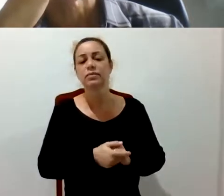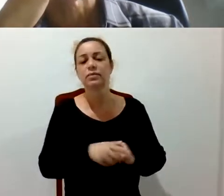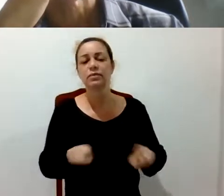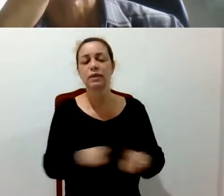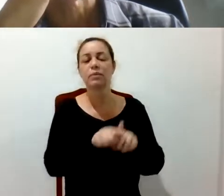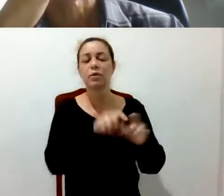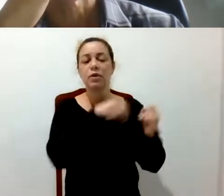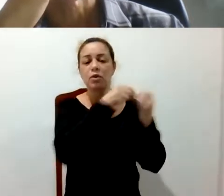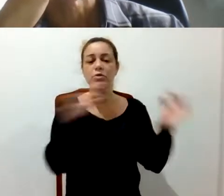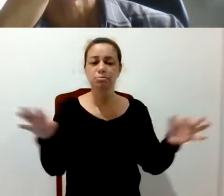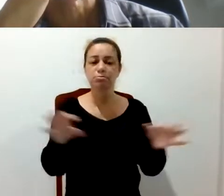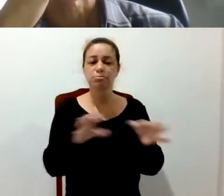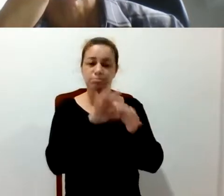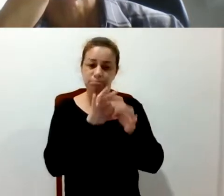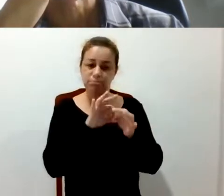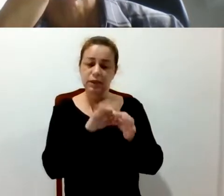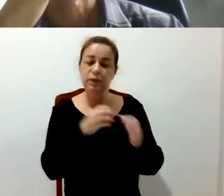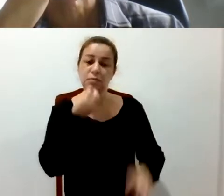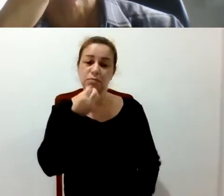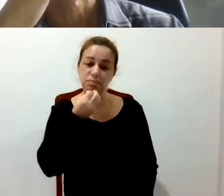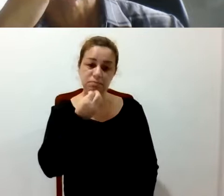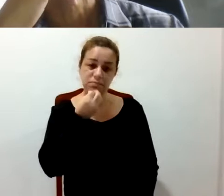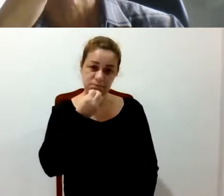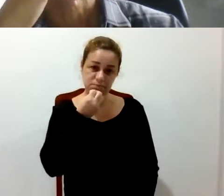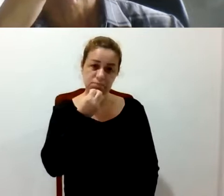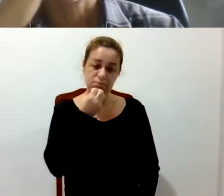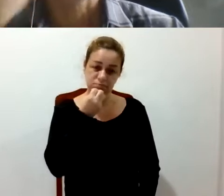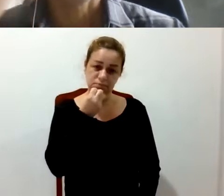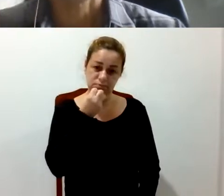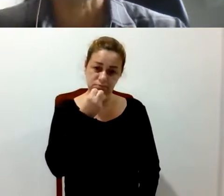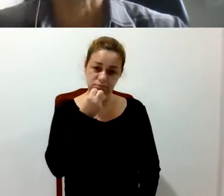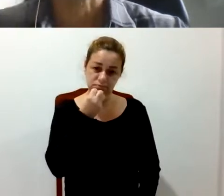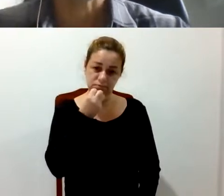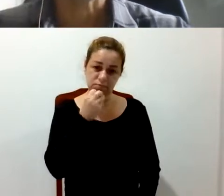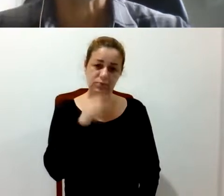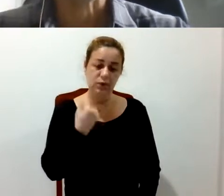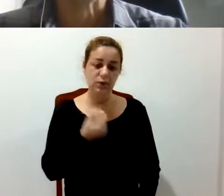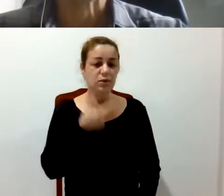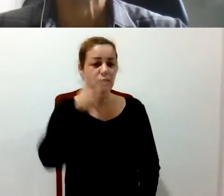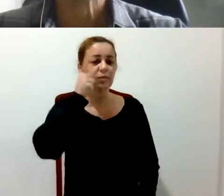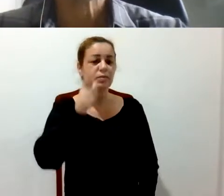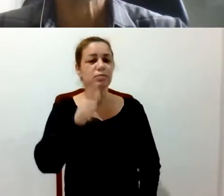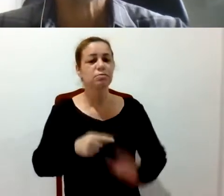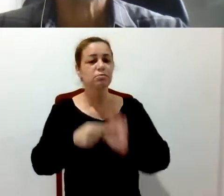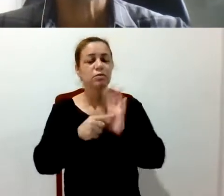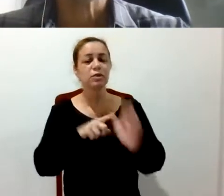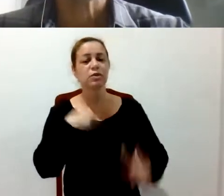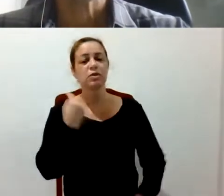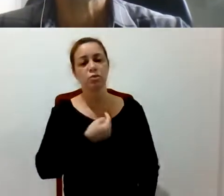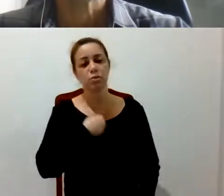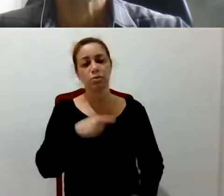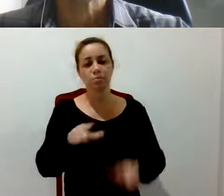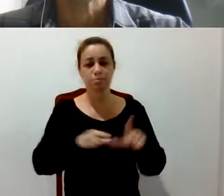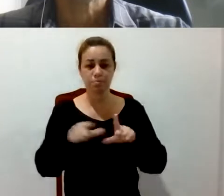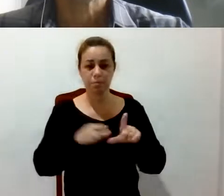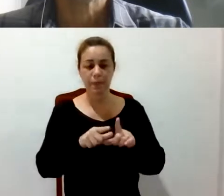IFES, essas oportunidades que nos dá da gente falar um pouco desse trabalho nosso, né, eu sei que